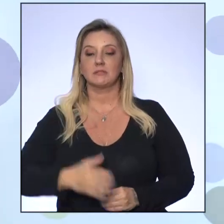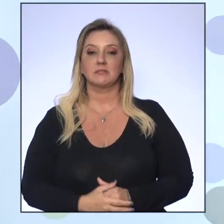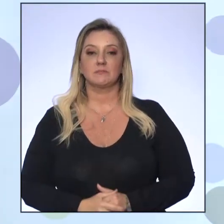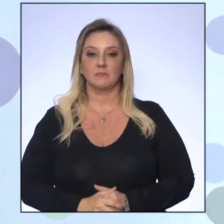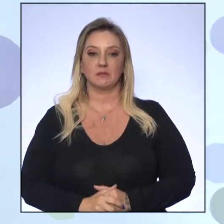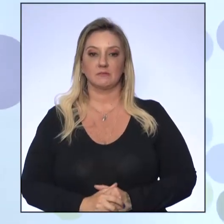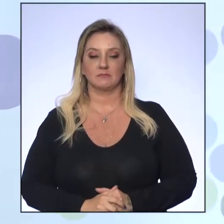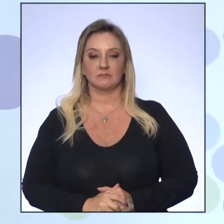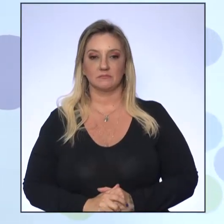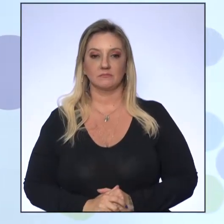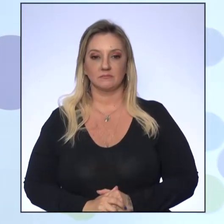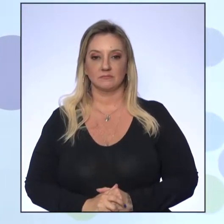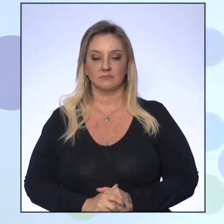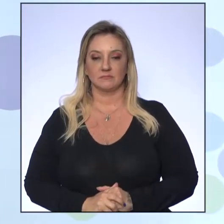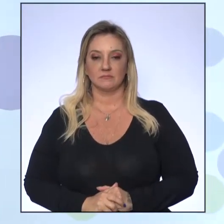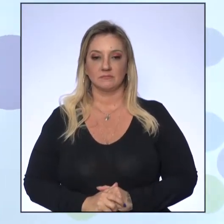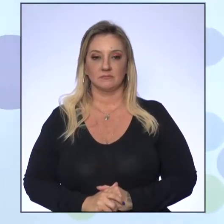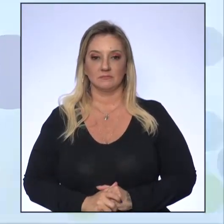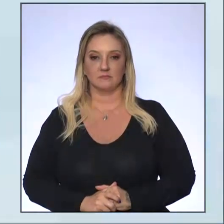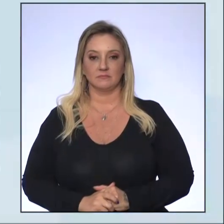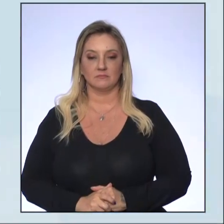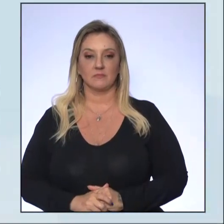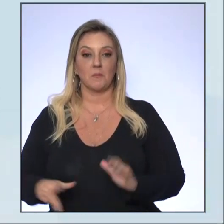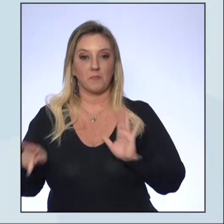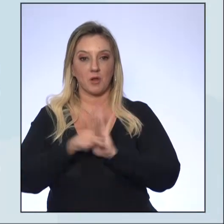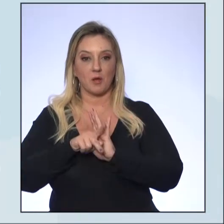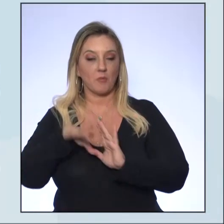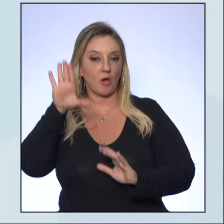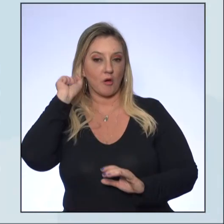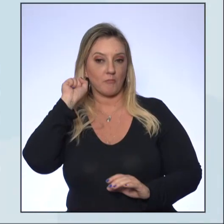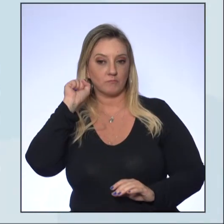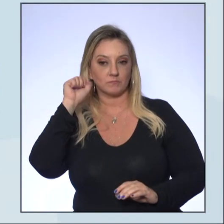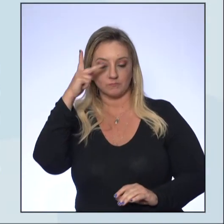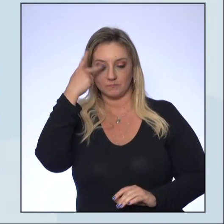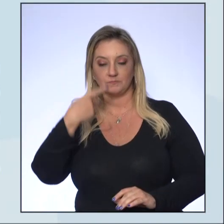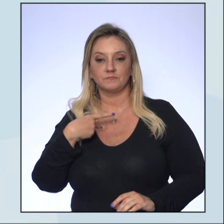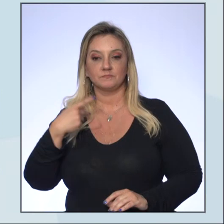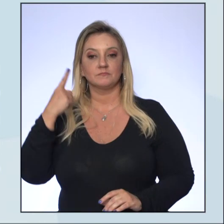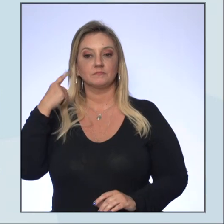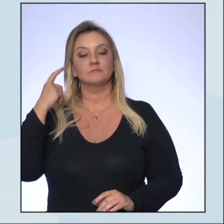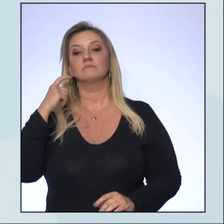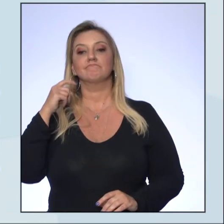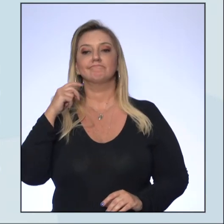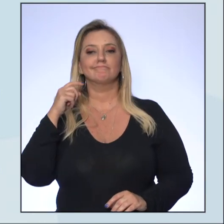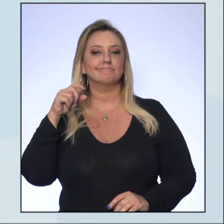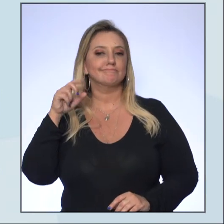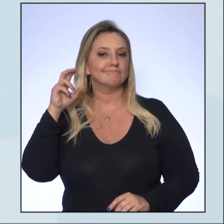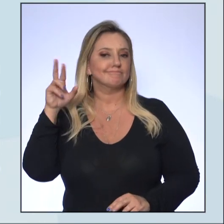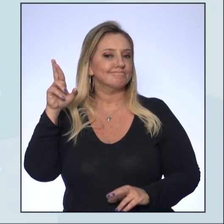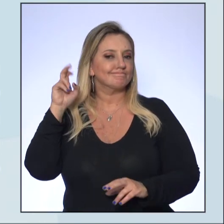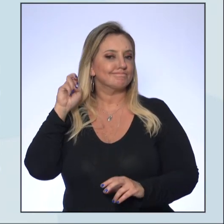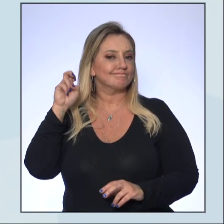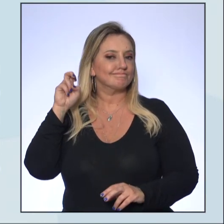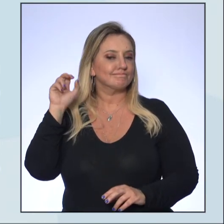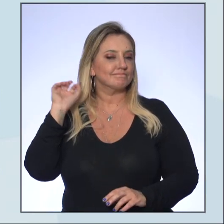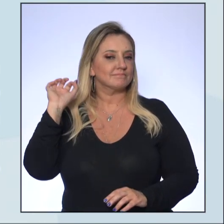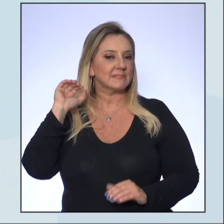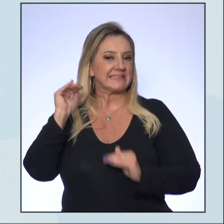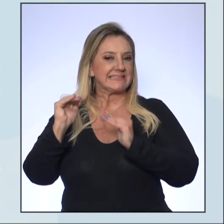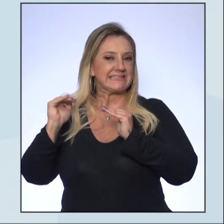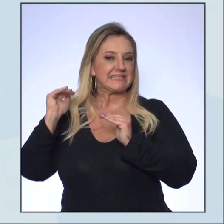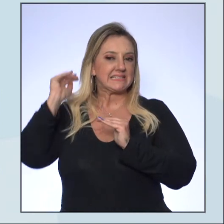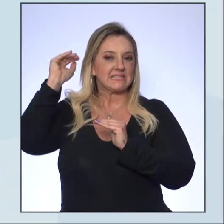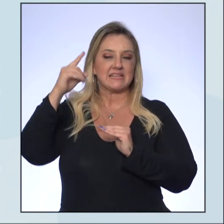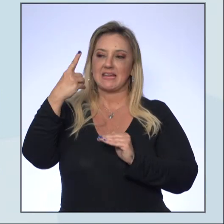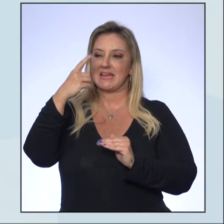o próximo item. Então, para o ouvido humano, existem sons inaudíveis com intensidades superiores a